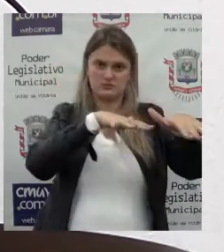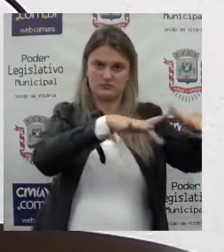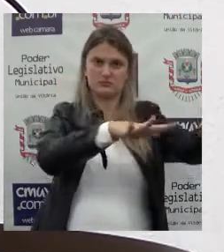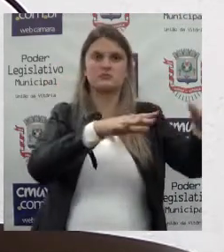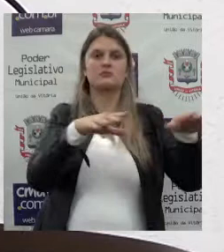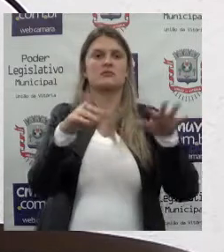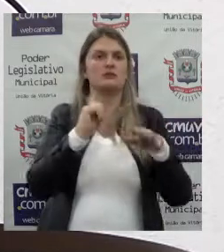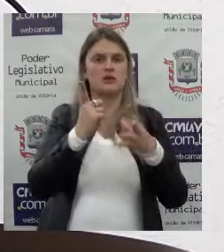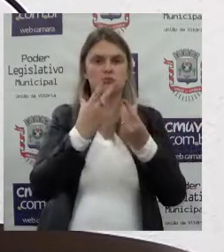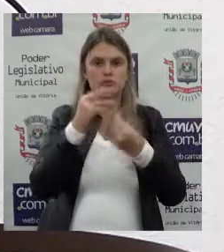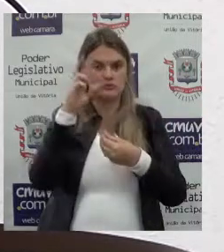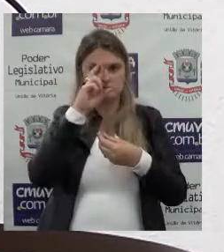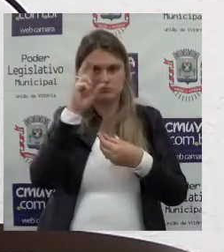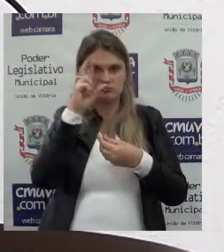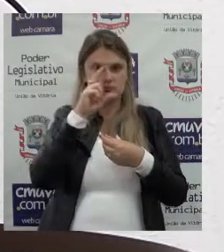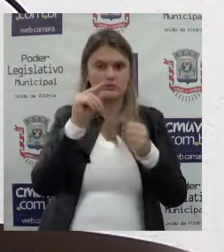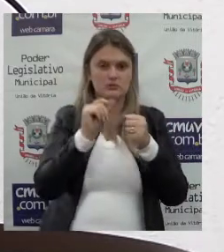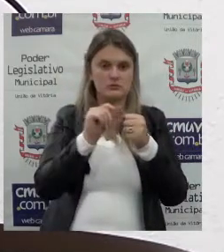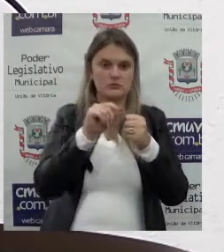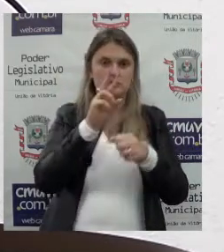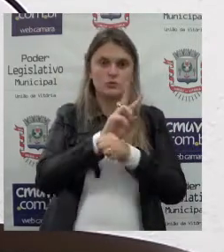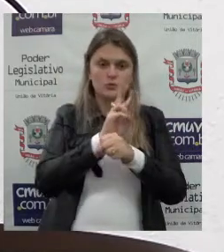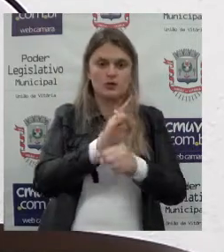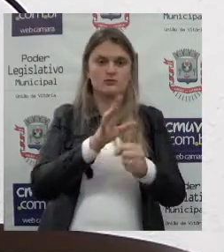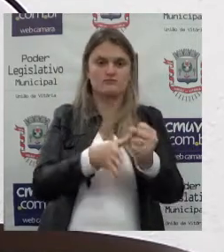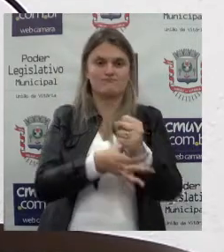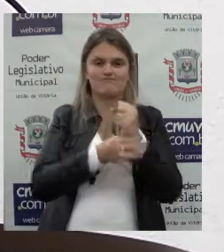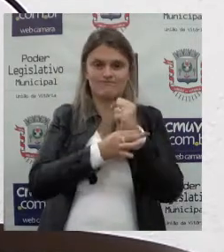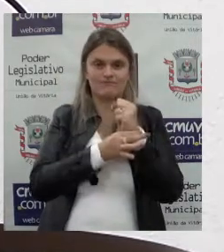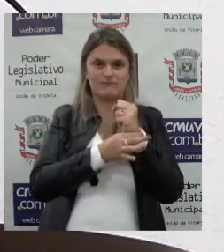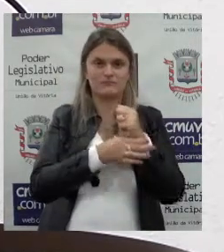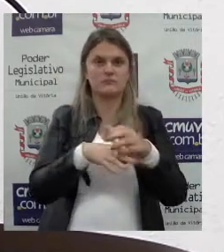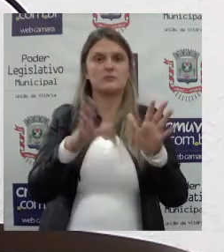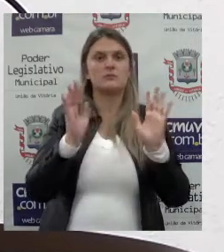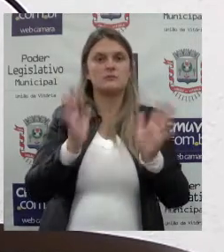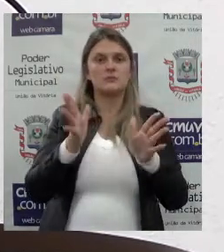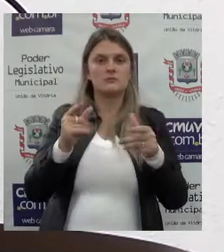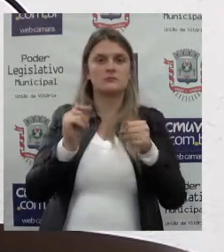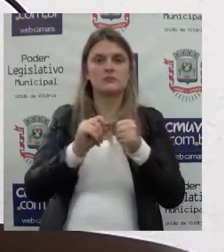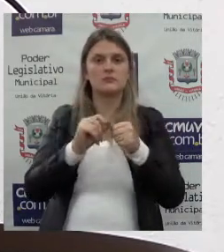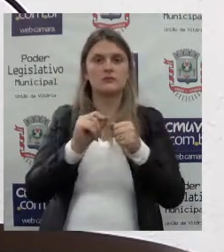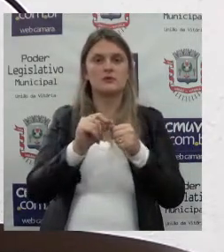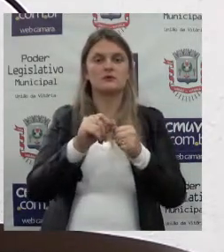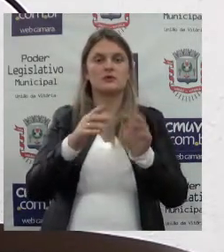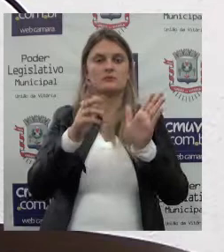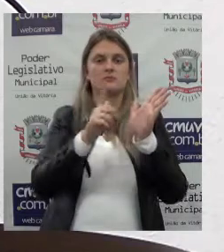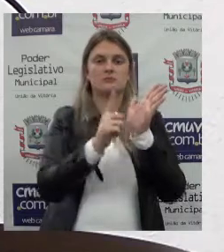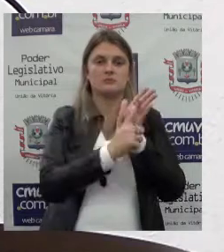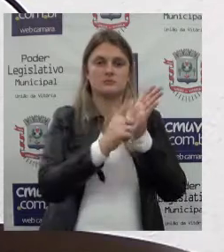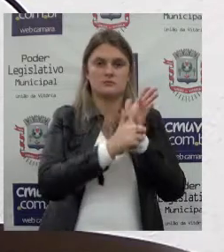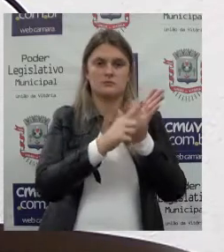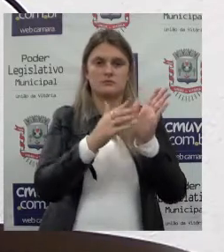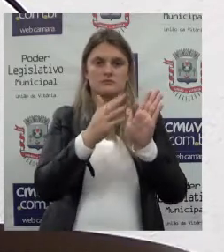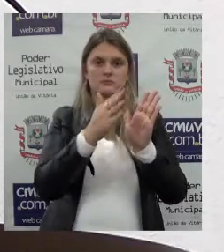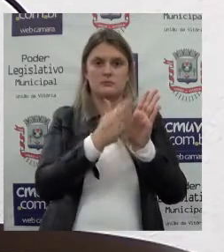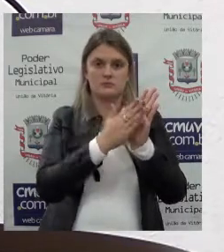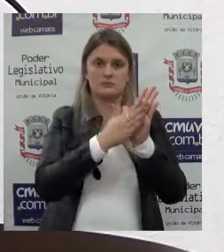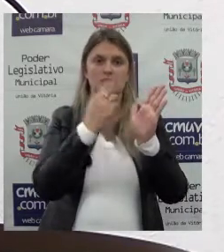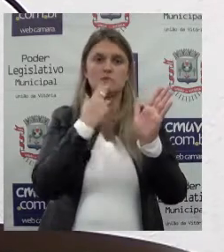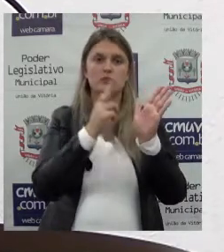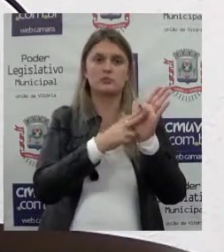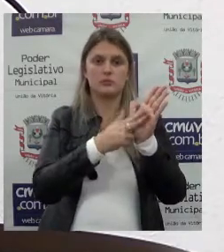passeata. Então, você veja que o nosso universo é muito maior do que você imagina. Vamos começar a elaborar o termo